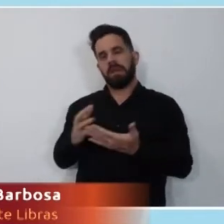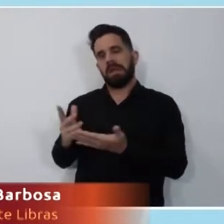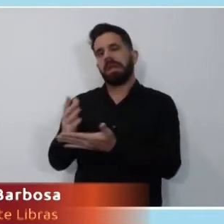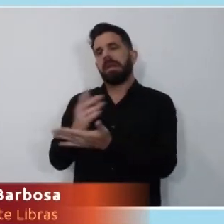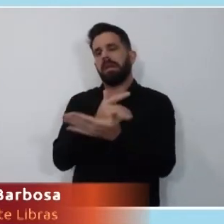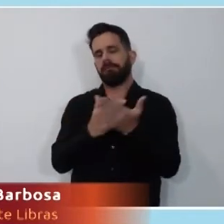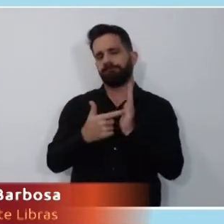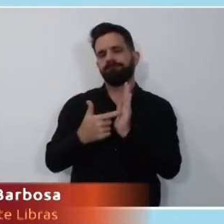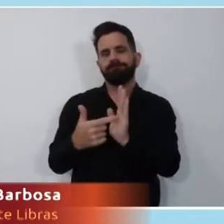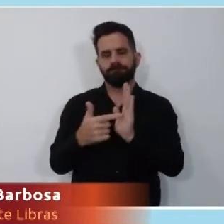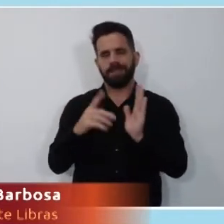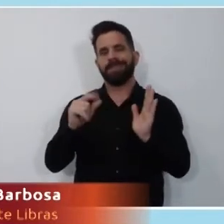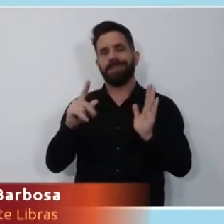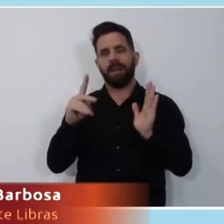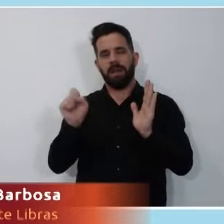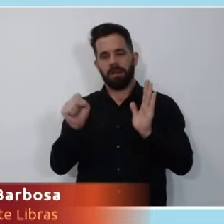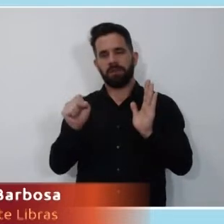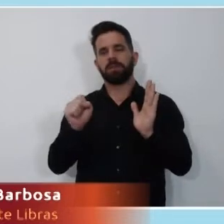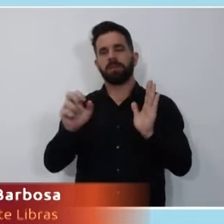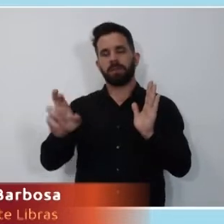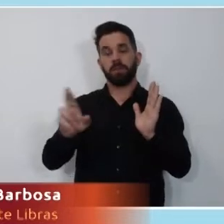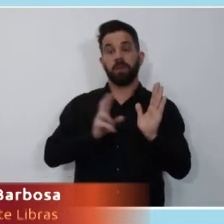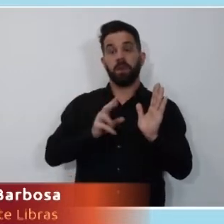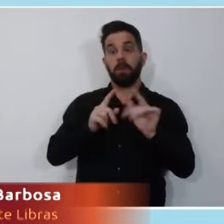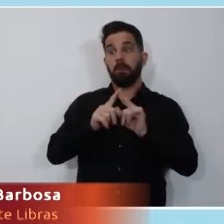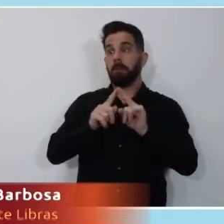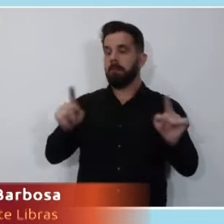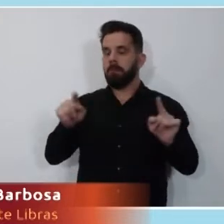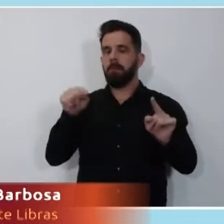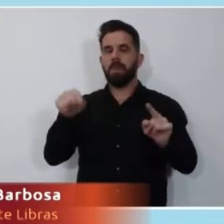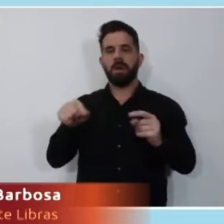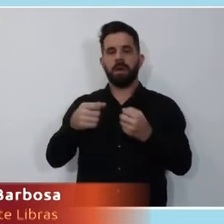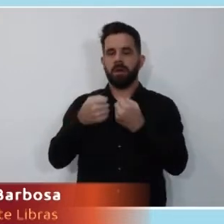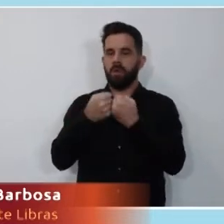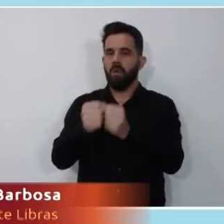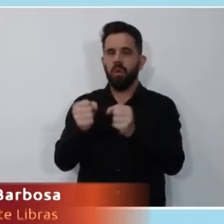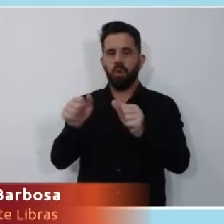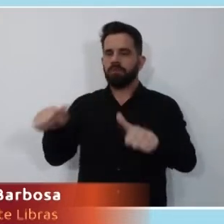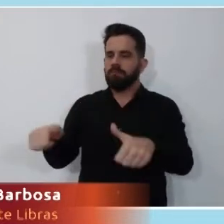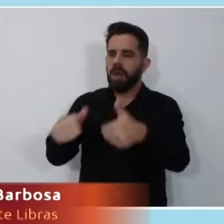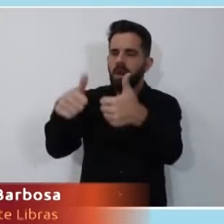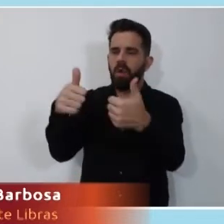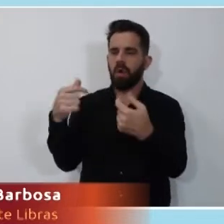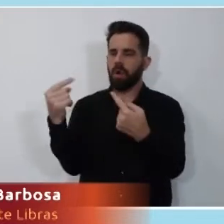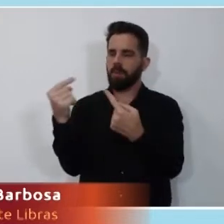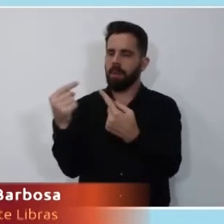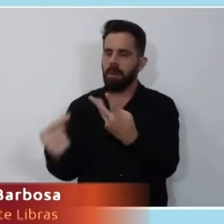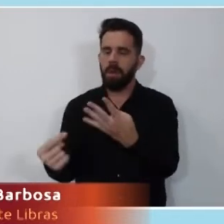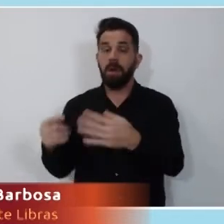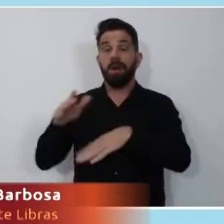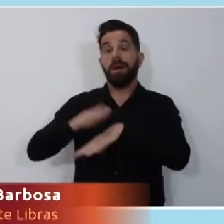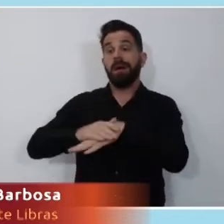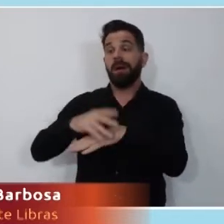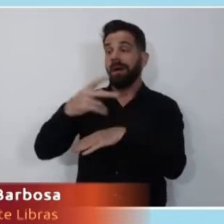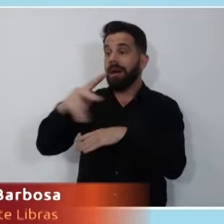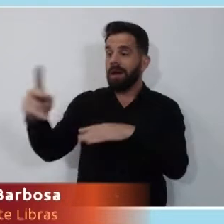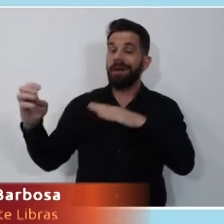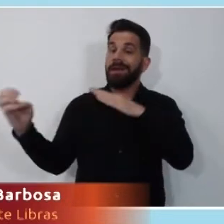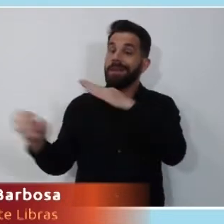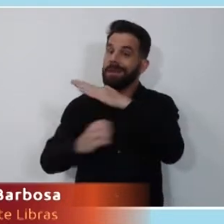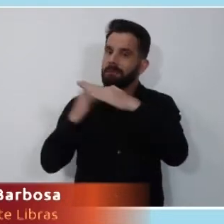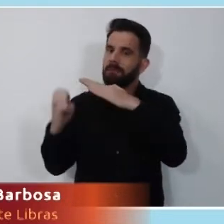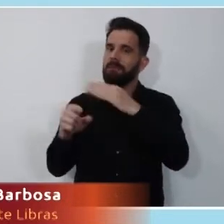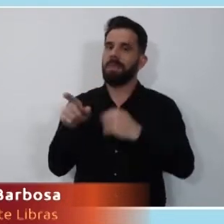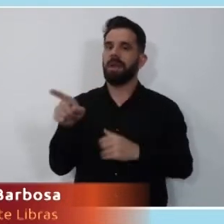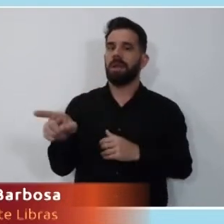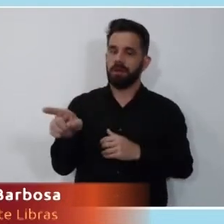meses, não teve o retorno da demanda que foi esperada pelas empresas, né? E isso está trazendo uns problemas de financiamento